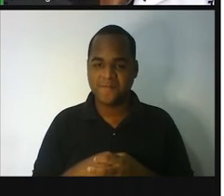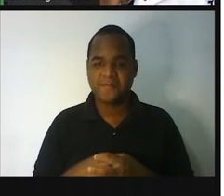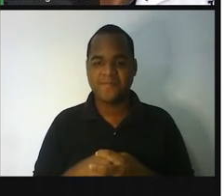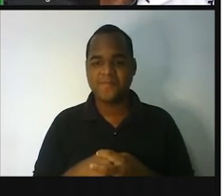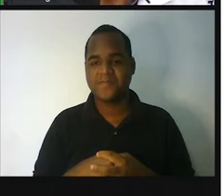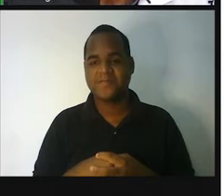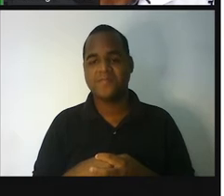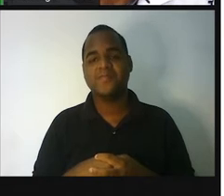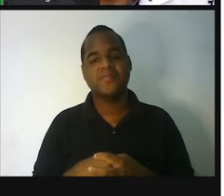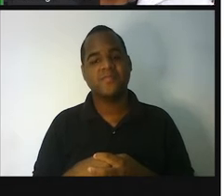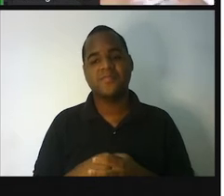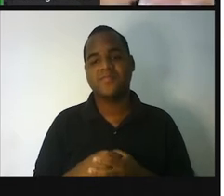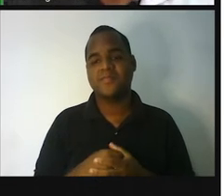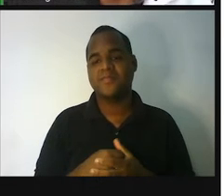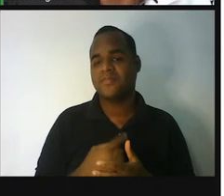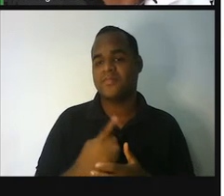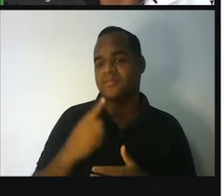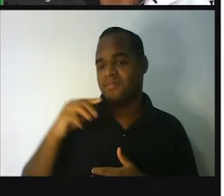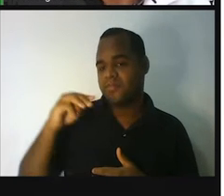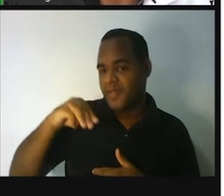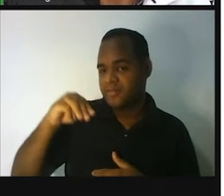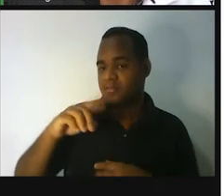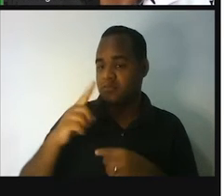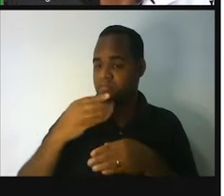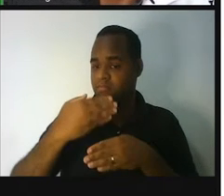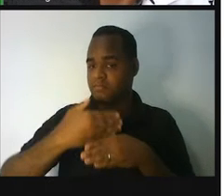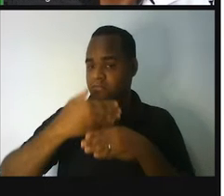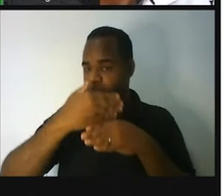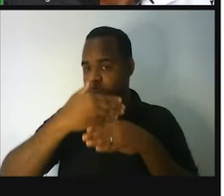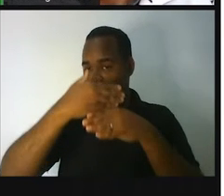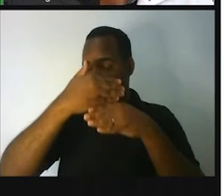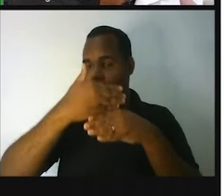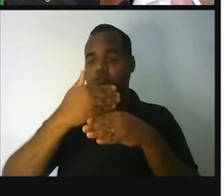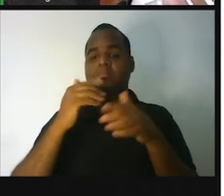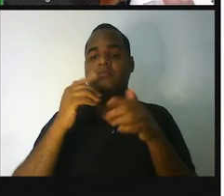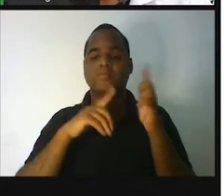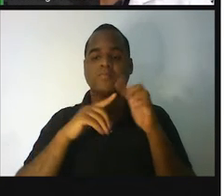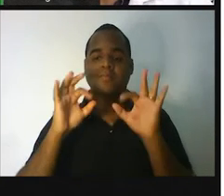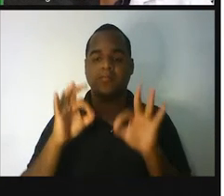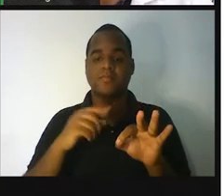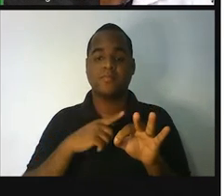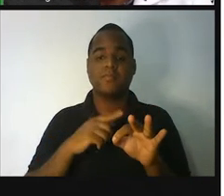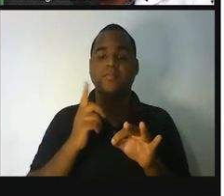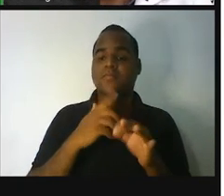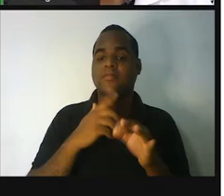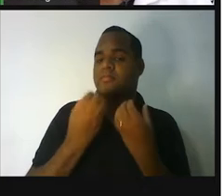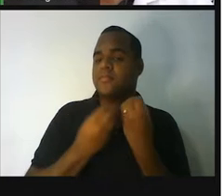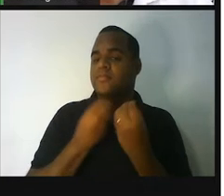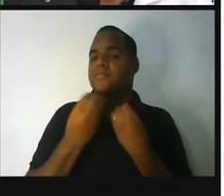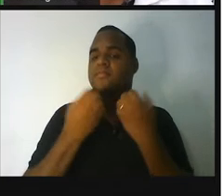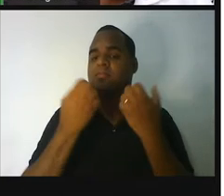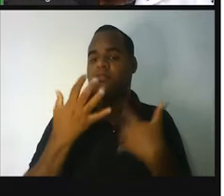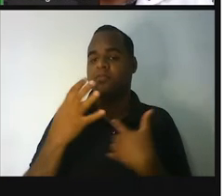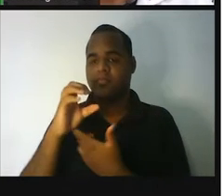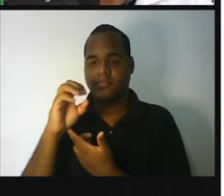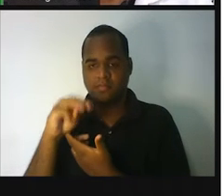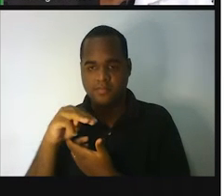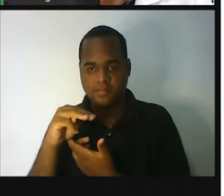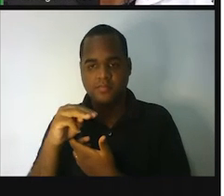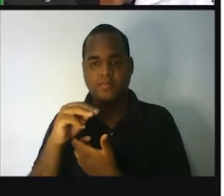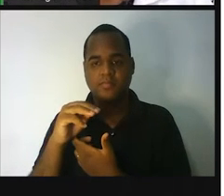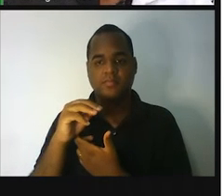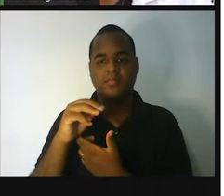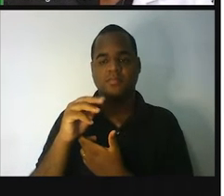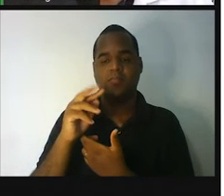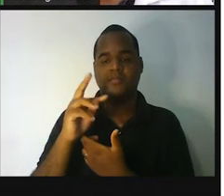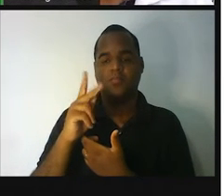bom o metro uma medida e um médico você consegue colocar ela em milímetro centímetro em cima